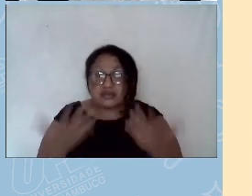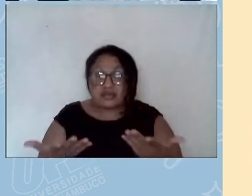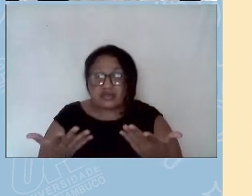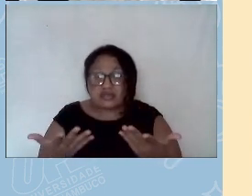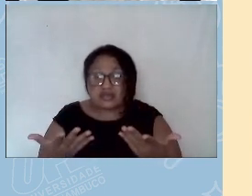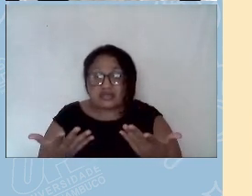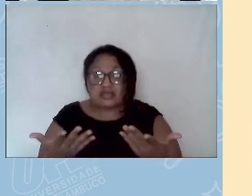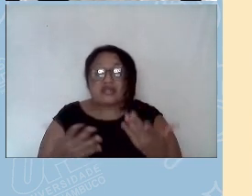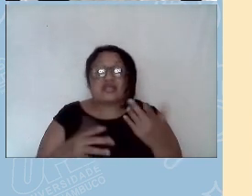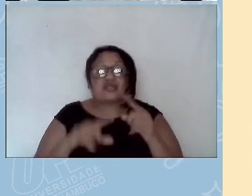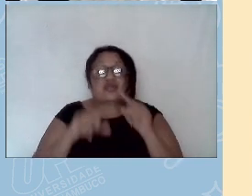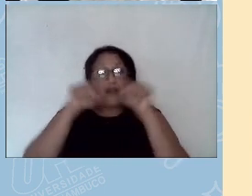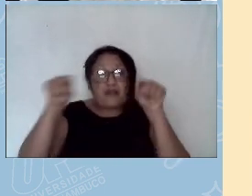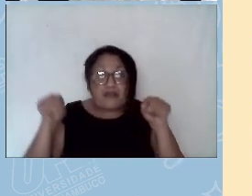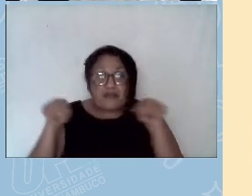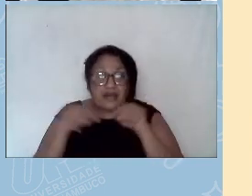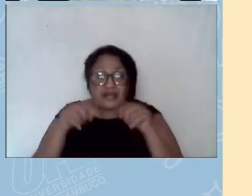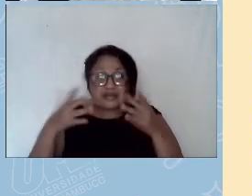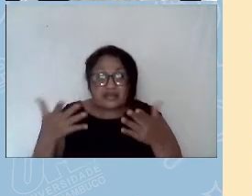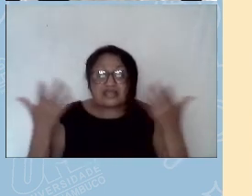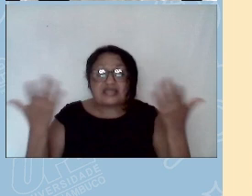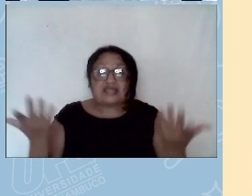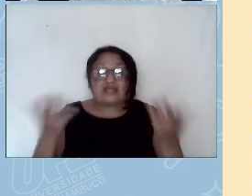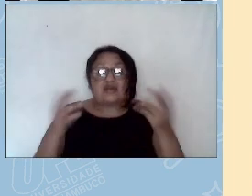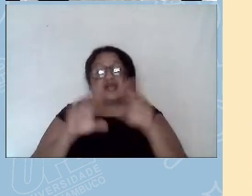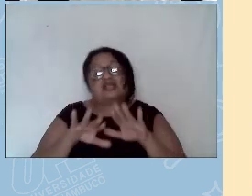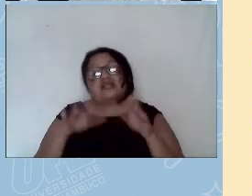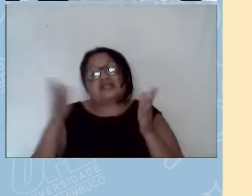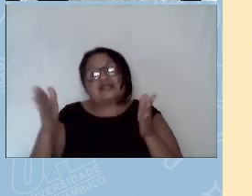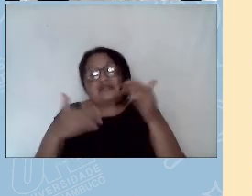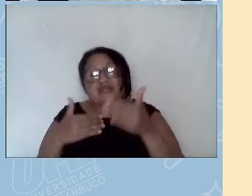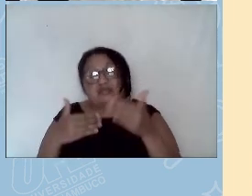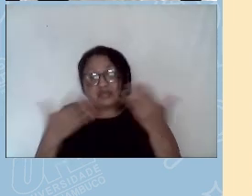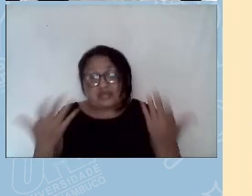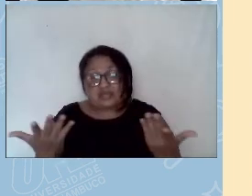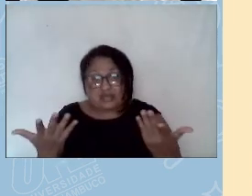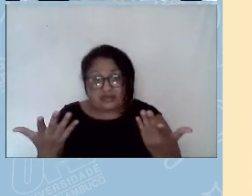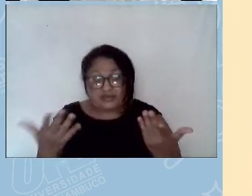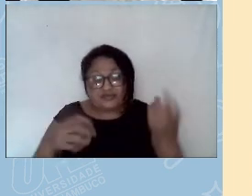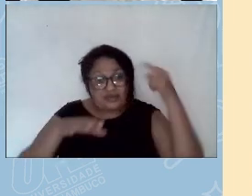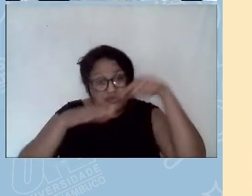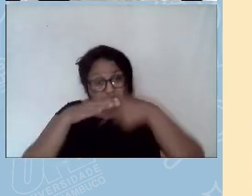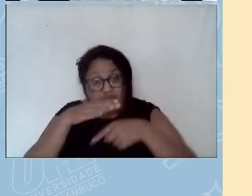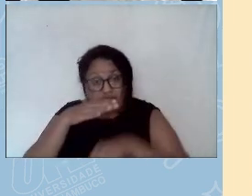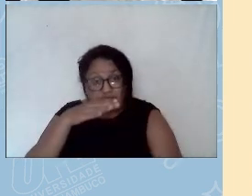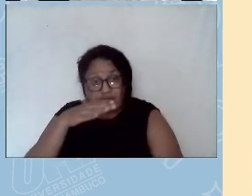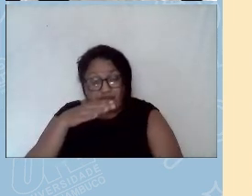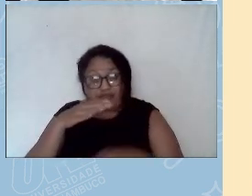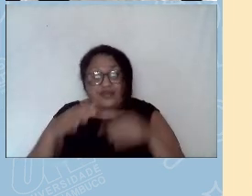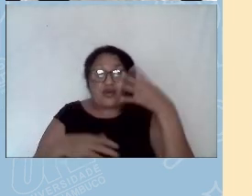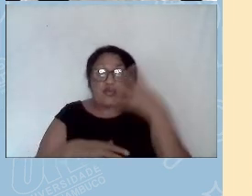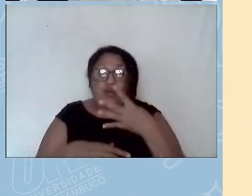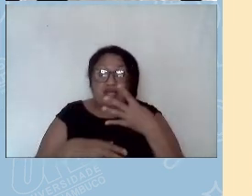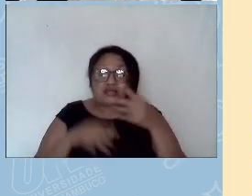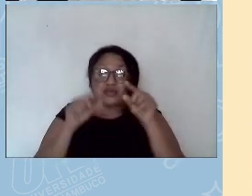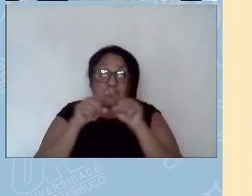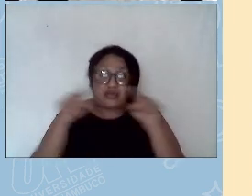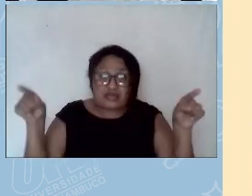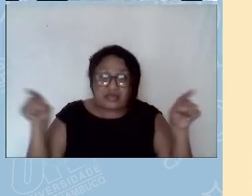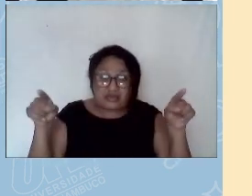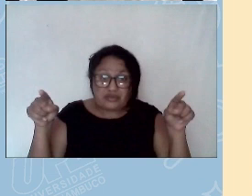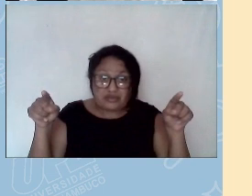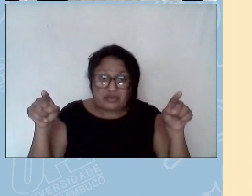um paralelepípedo de dimensões com dois metros de profundidade quatro metros de largura